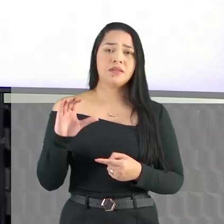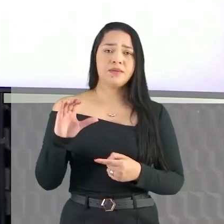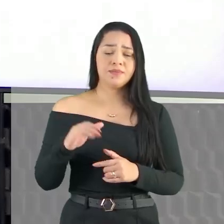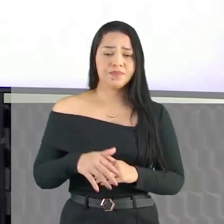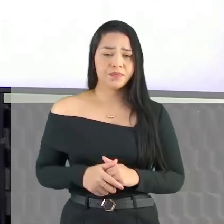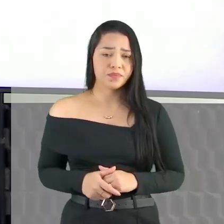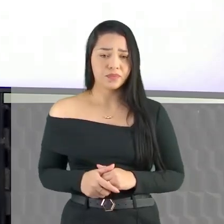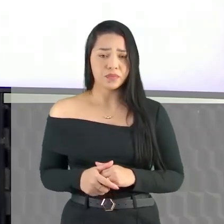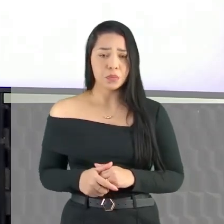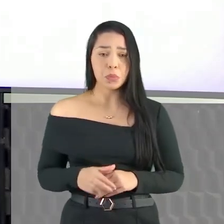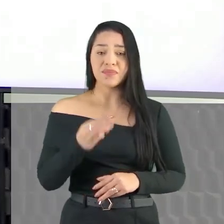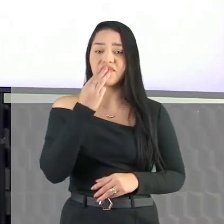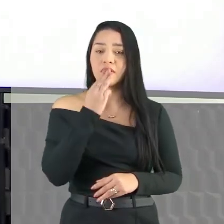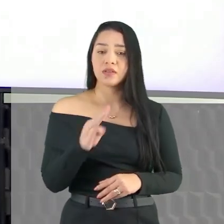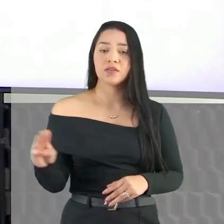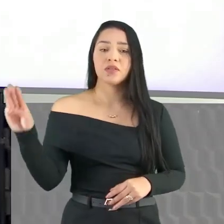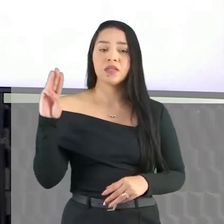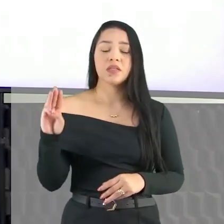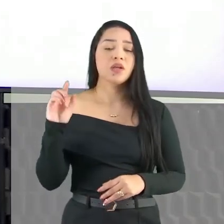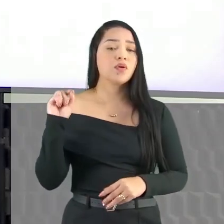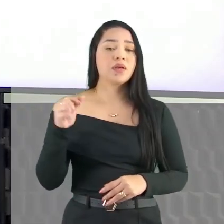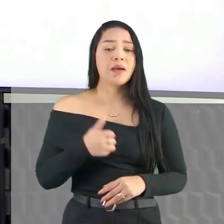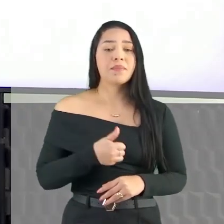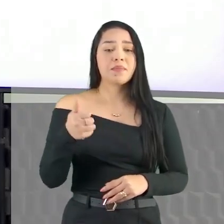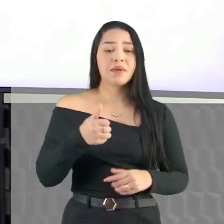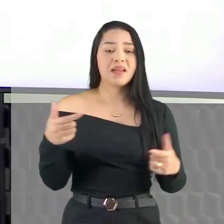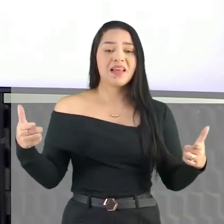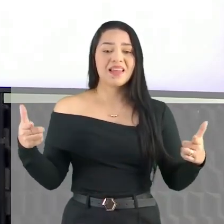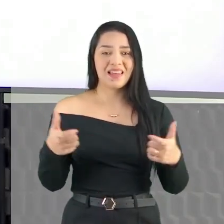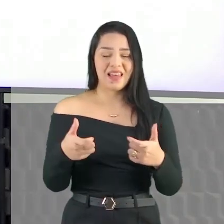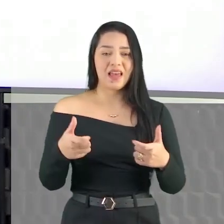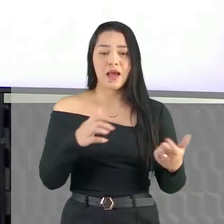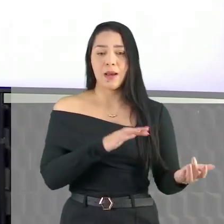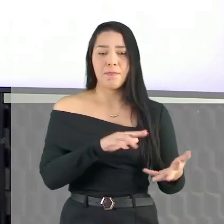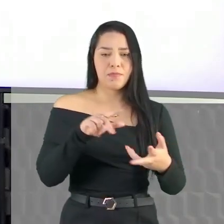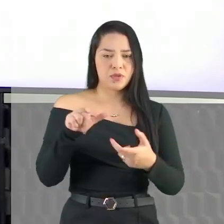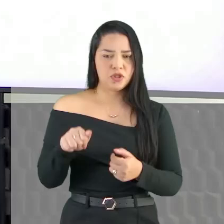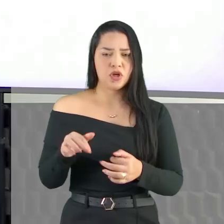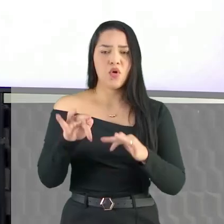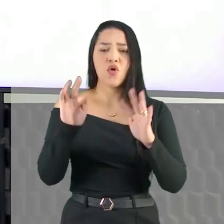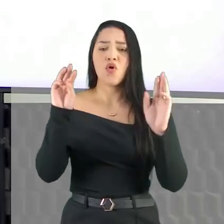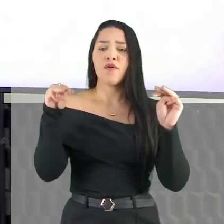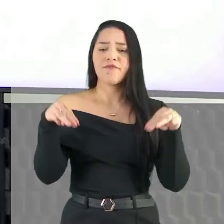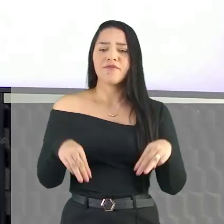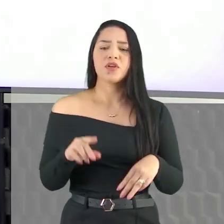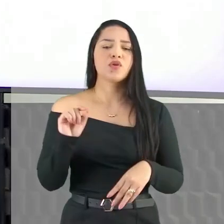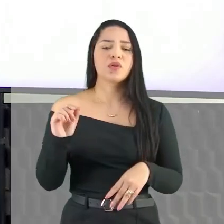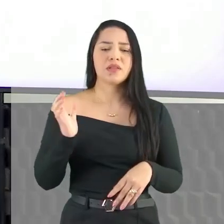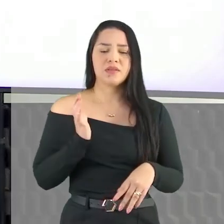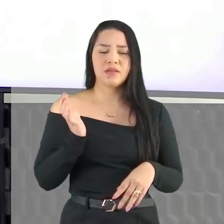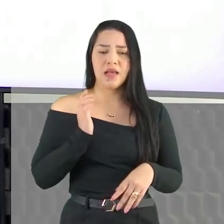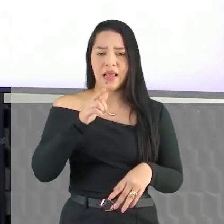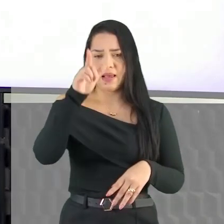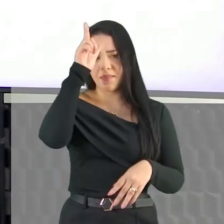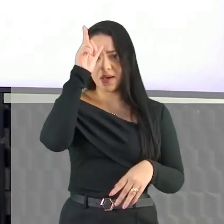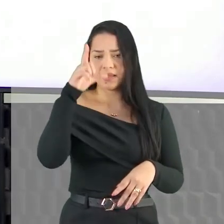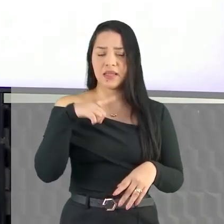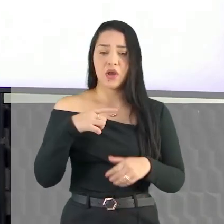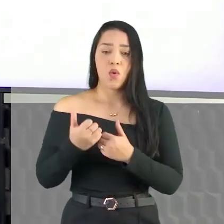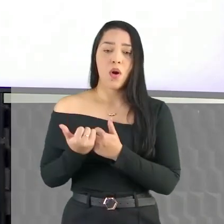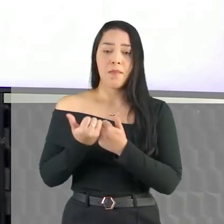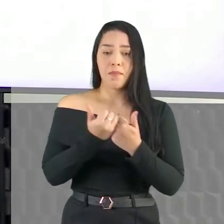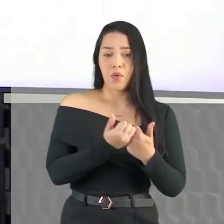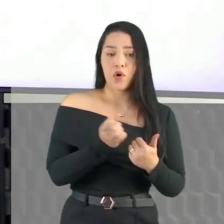C. O partido de Hitler ascendeu logo após o fim da Primeira Grande Guerra, em virtude da burguesia alemã ter dado a ele o